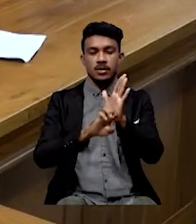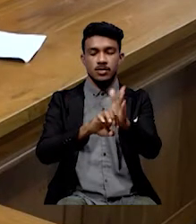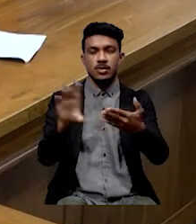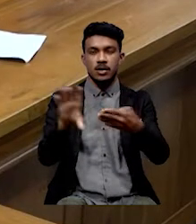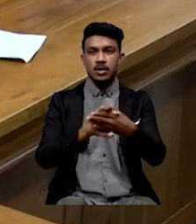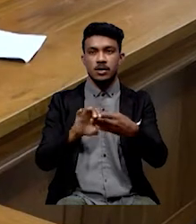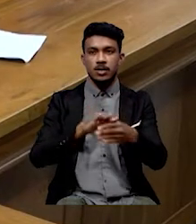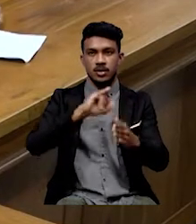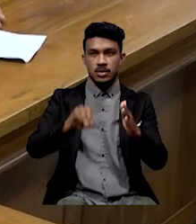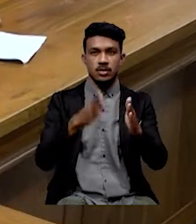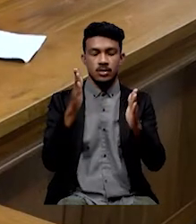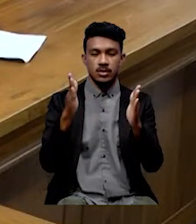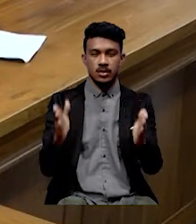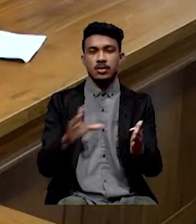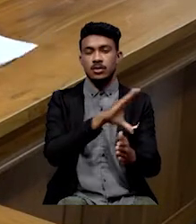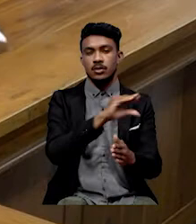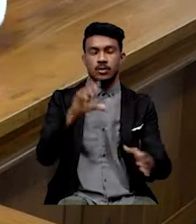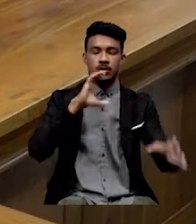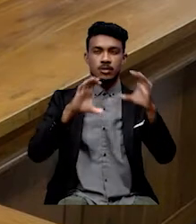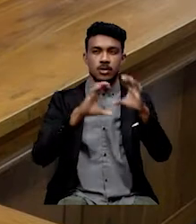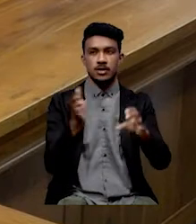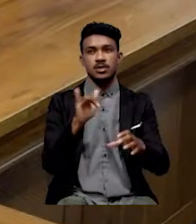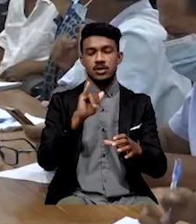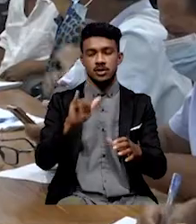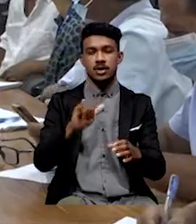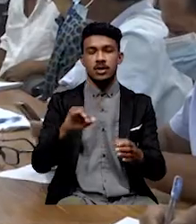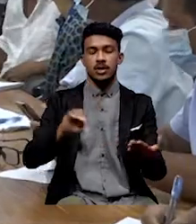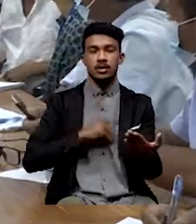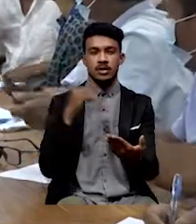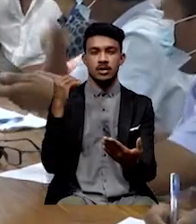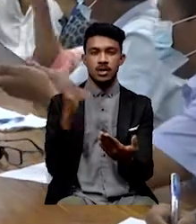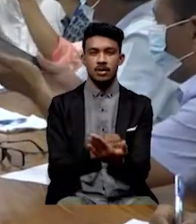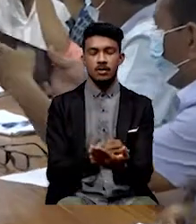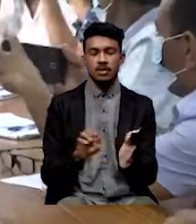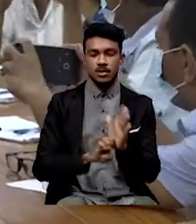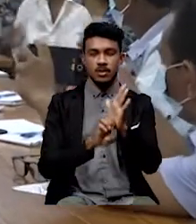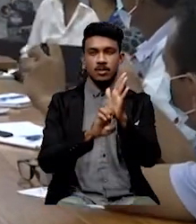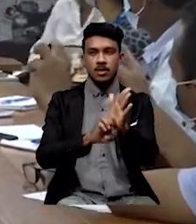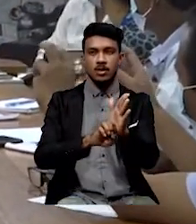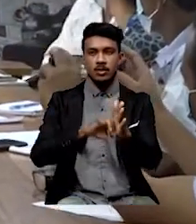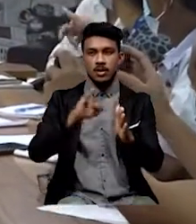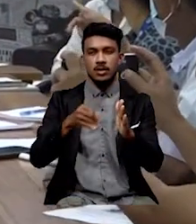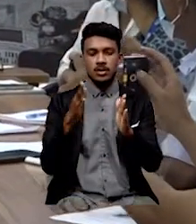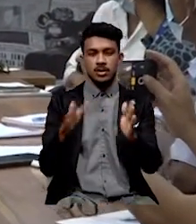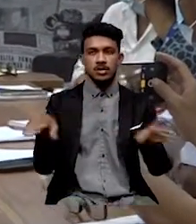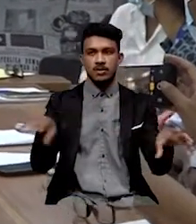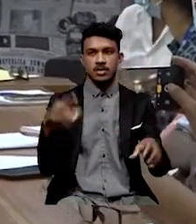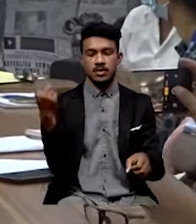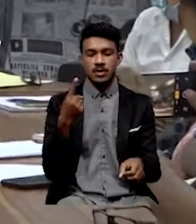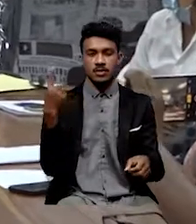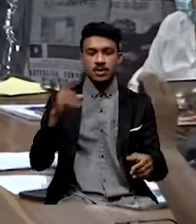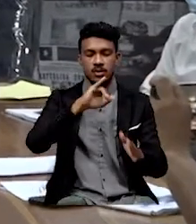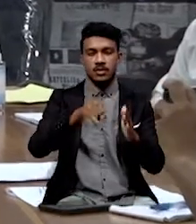para jornalista no meio comunicação social Sira. Objetivo de Mata Dalang para reportagem é manter serviço jornalista no